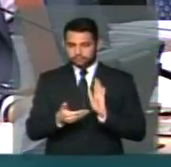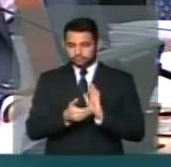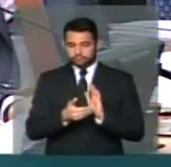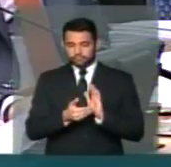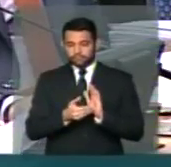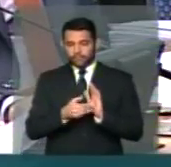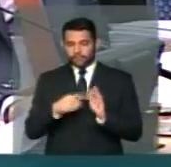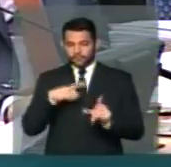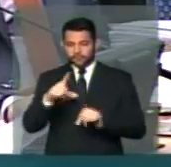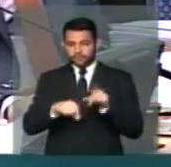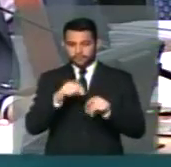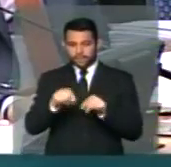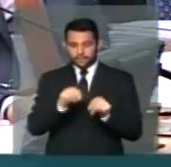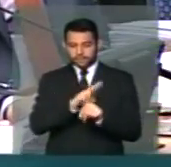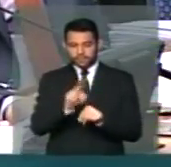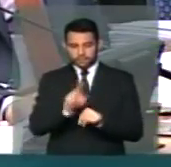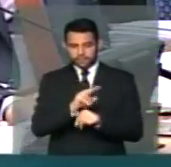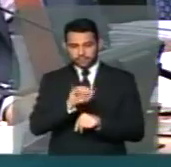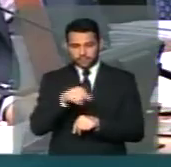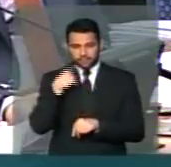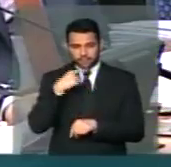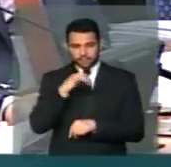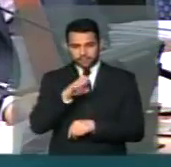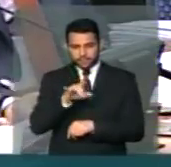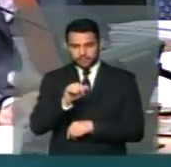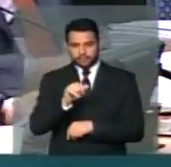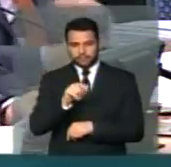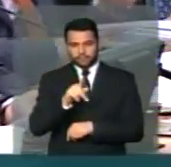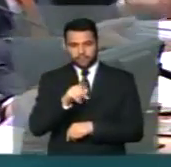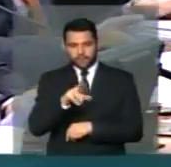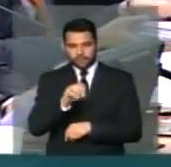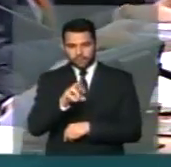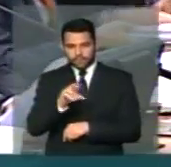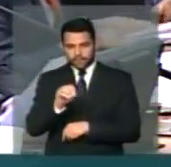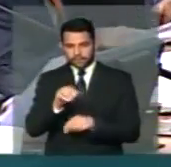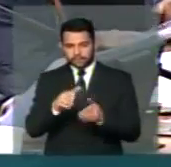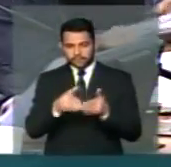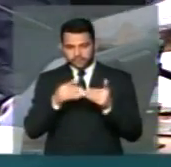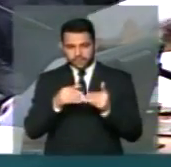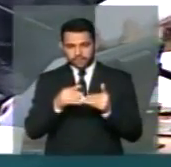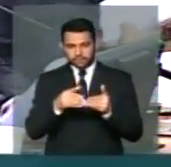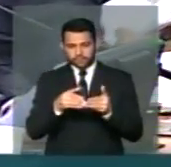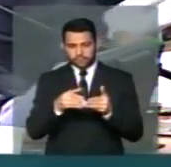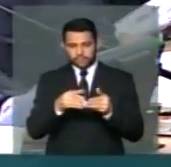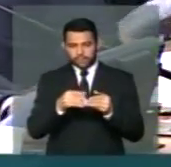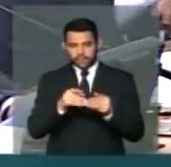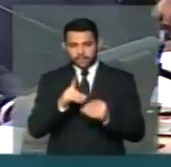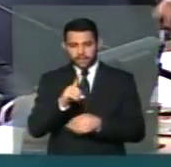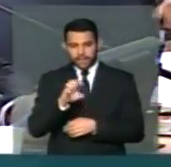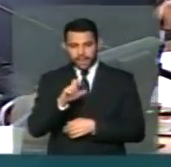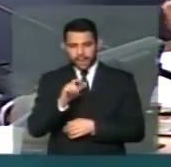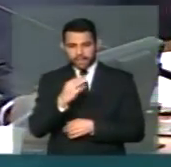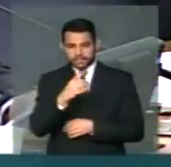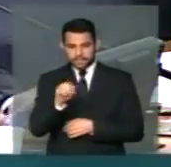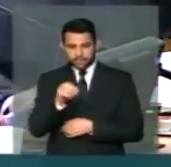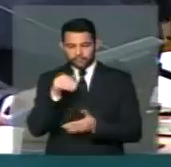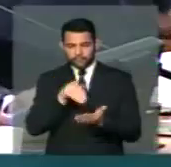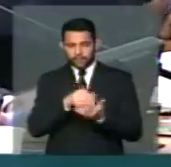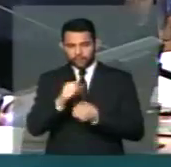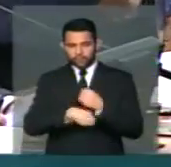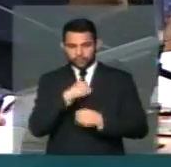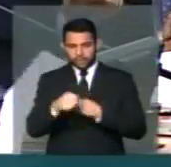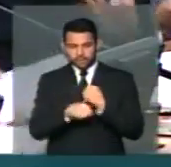E foram, aliás, confirmados os criminosos, deputado Alberto Youssef, Paulo Roberto, que fizeram a delação também no final do ano, quando se tomou conhecimento do